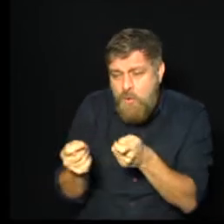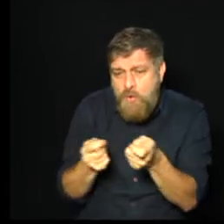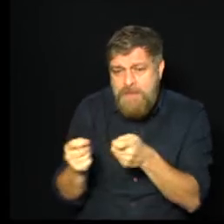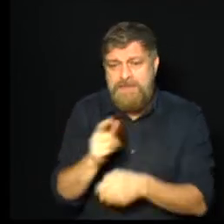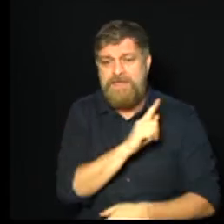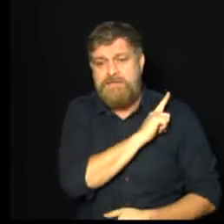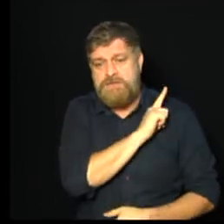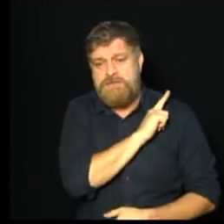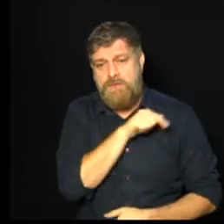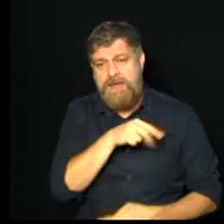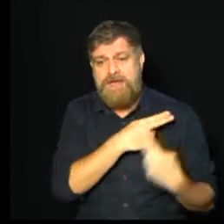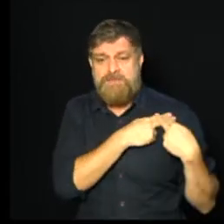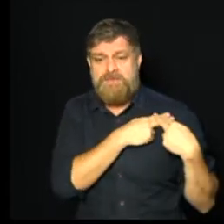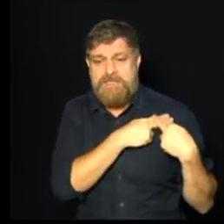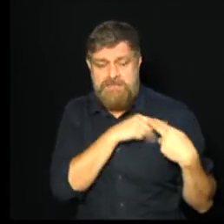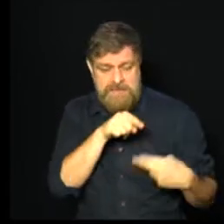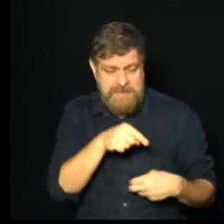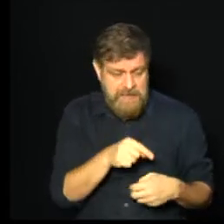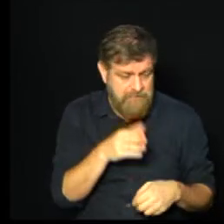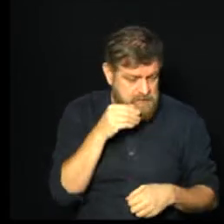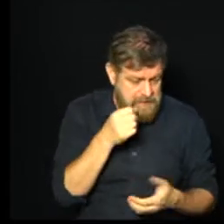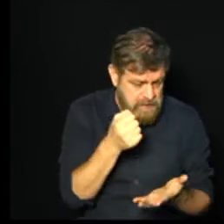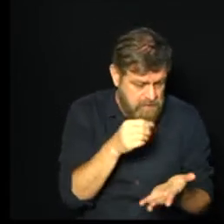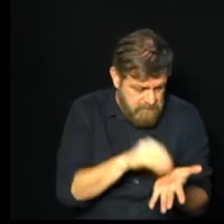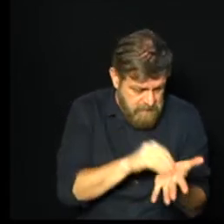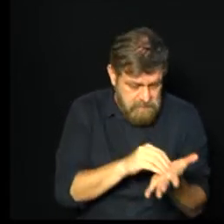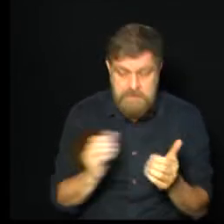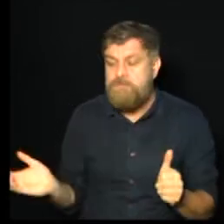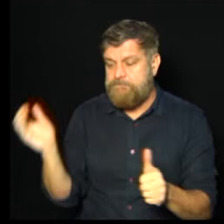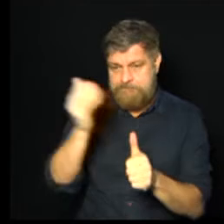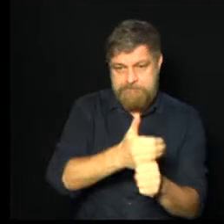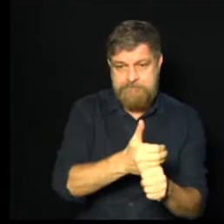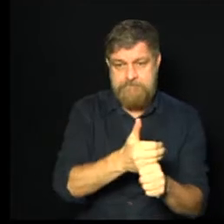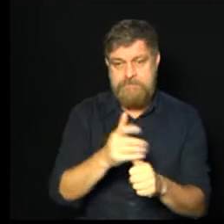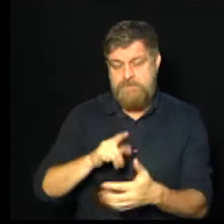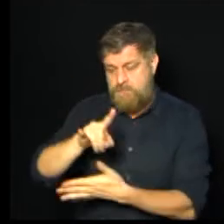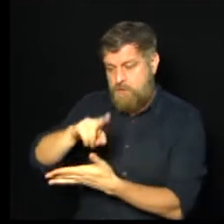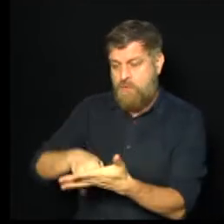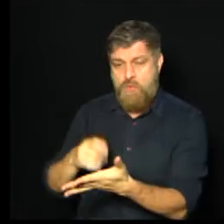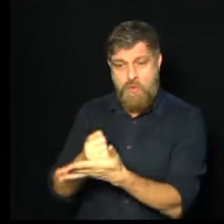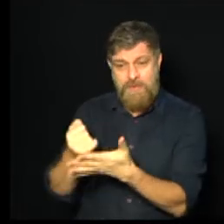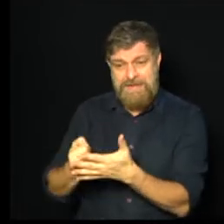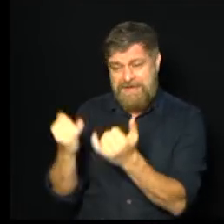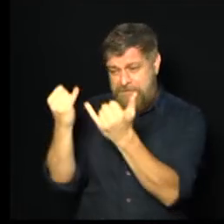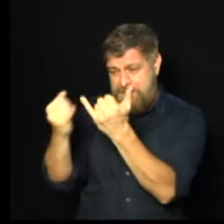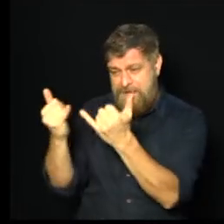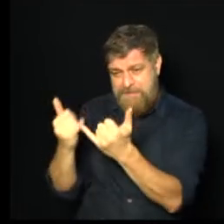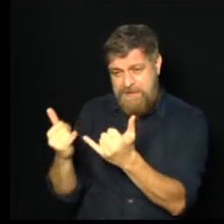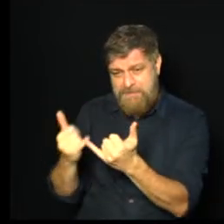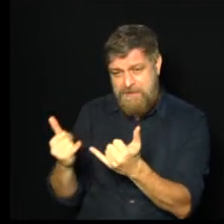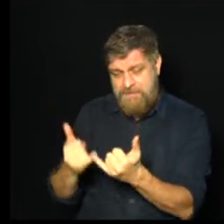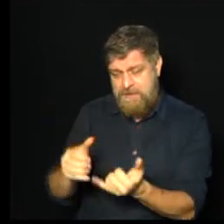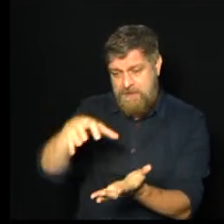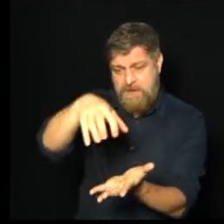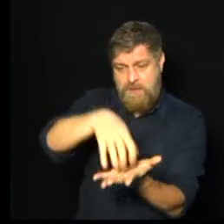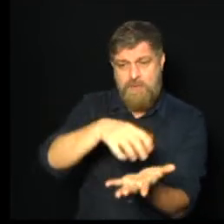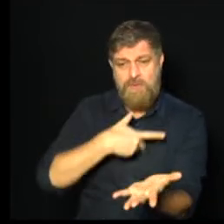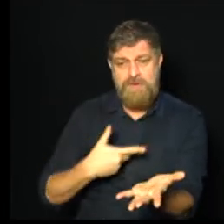gestão. E nas mesmas condições dos contratos similares em vigência junto a outras unidades da rede